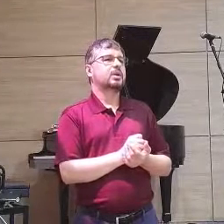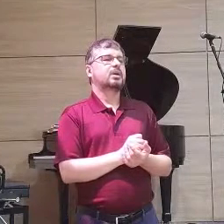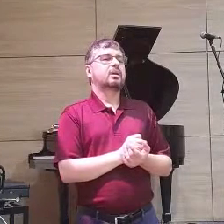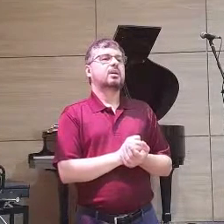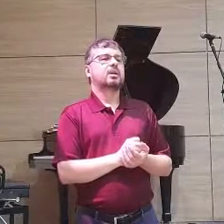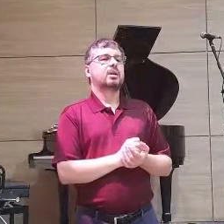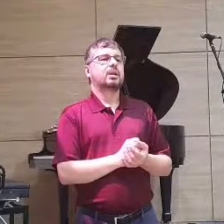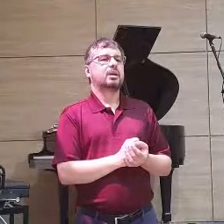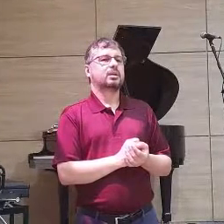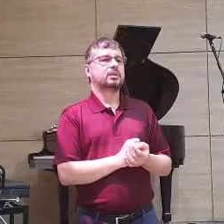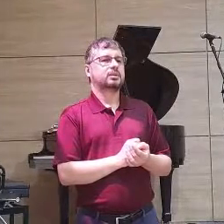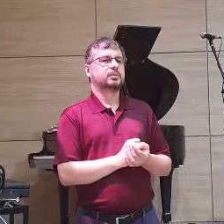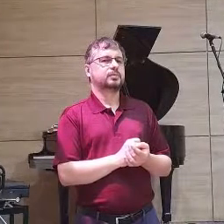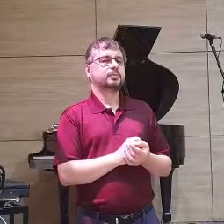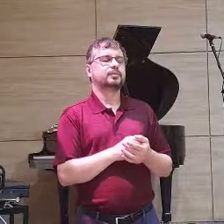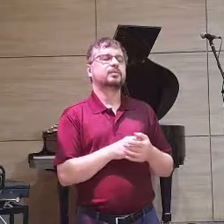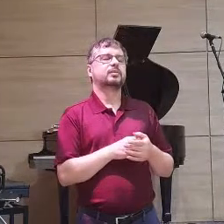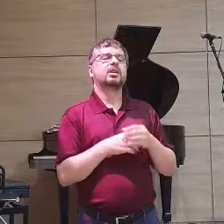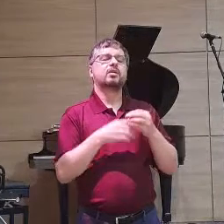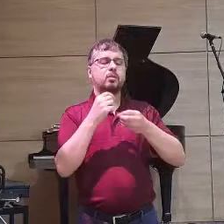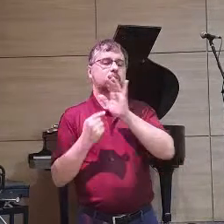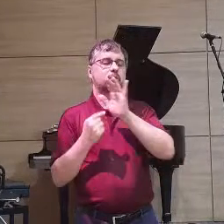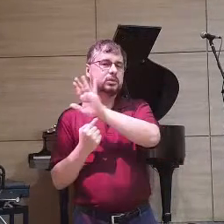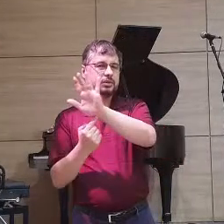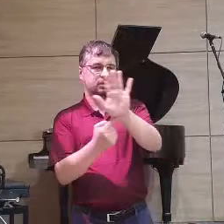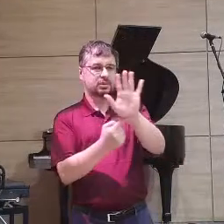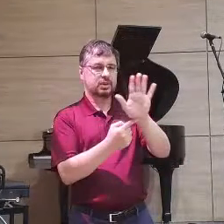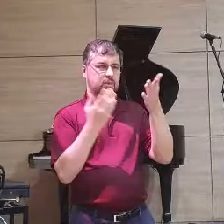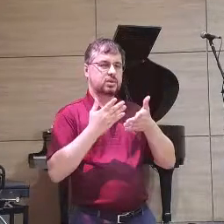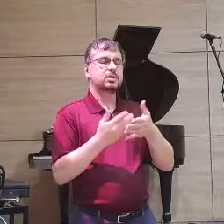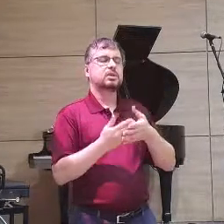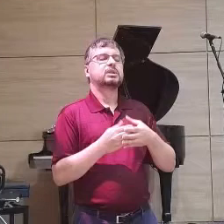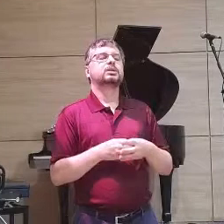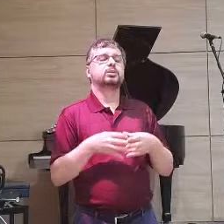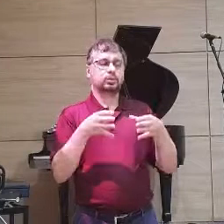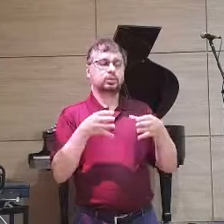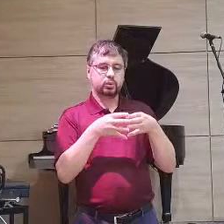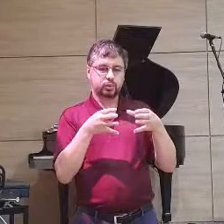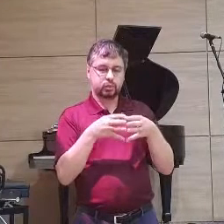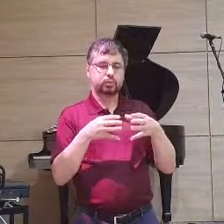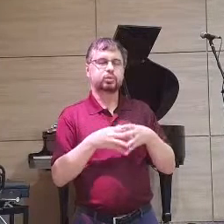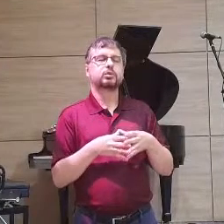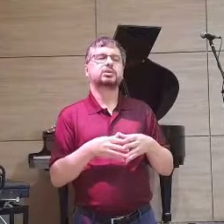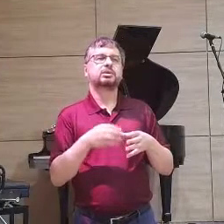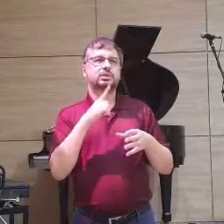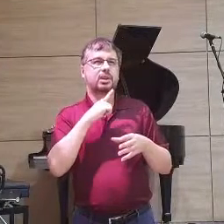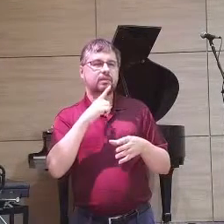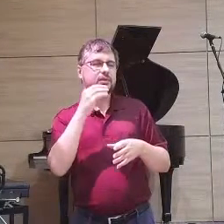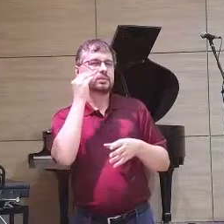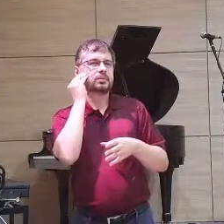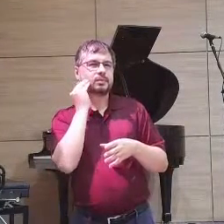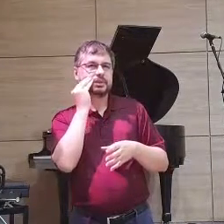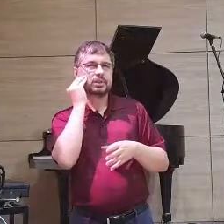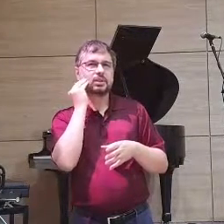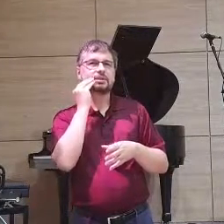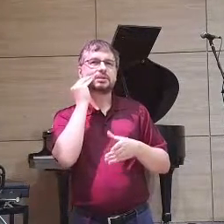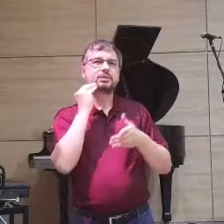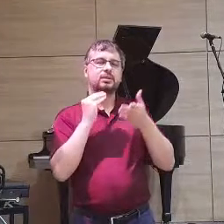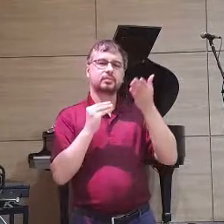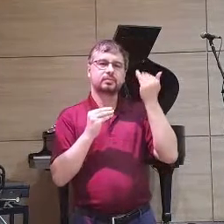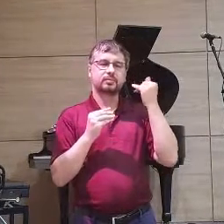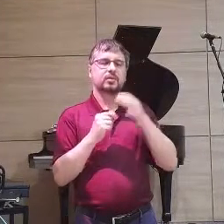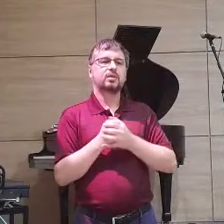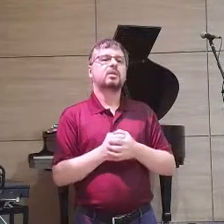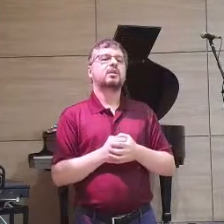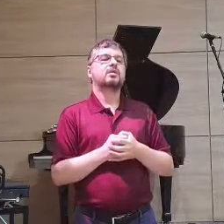23:26 aqui justamente para mostrar que eles ainda estavam nessa experiência porque Vejam Só quando eles vão eleger